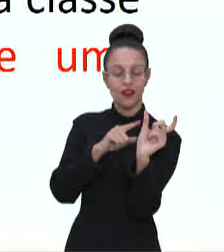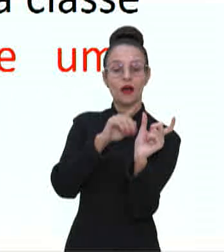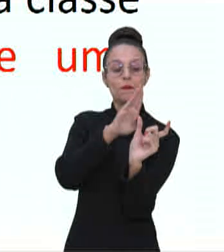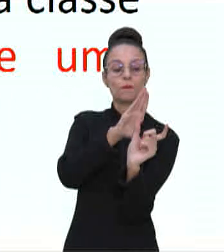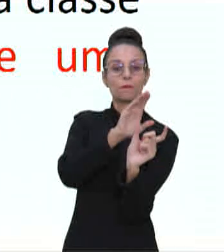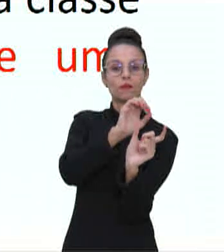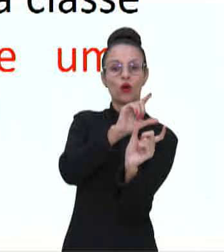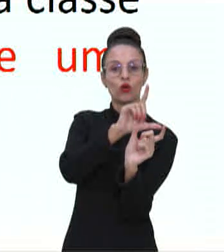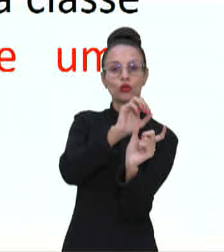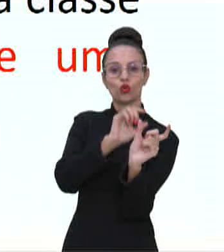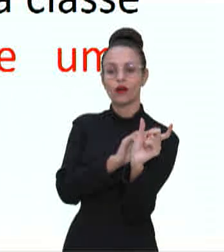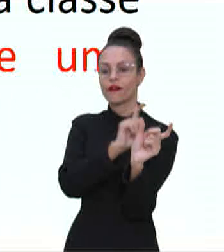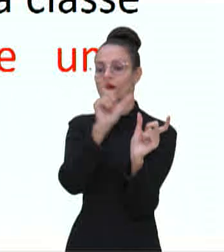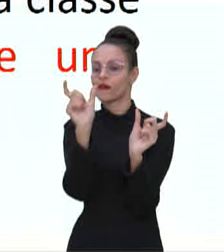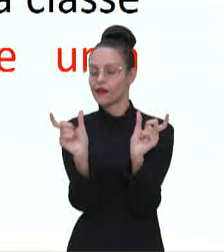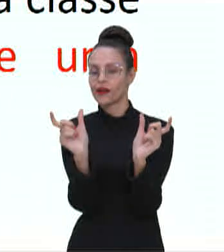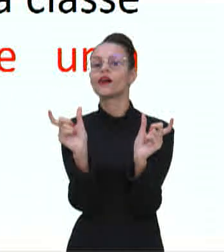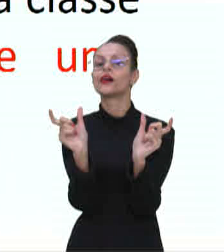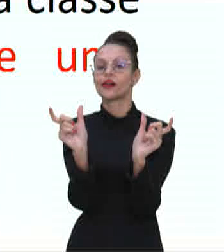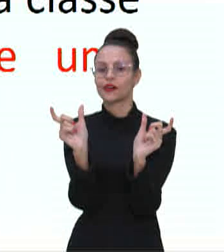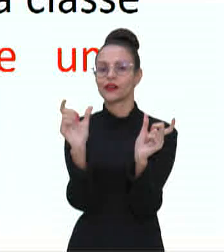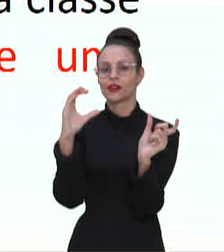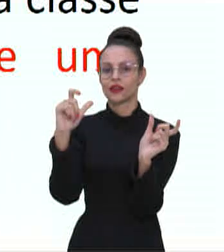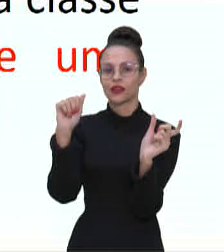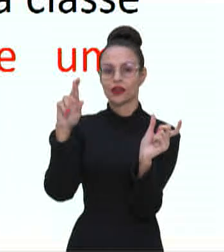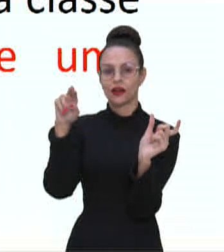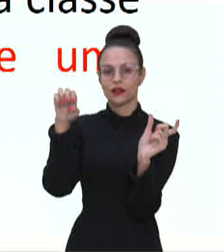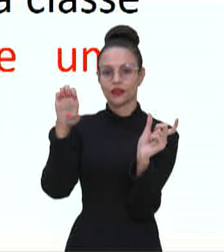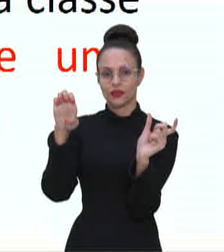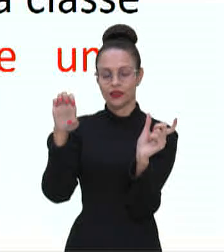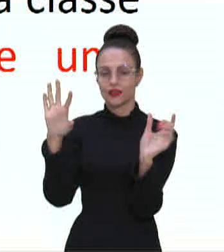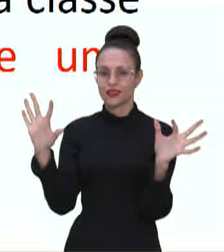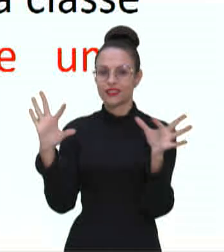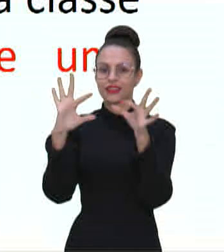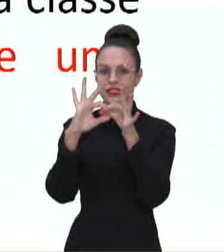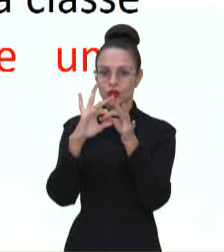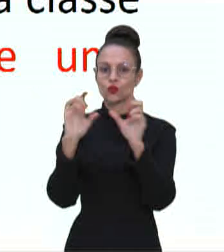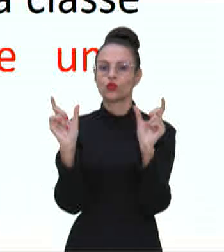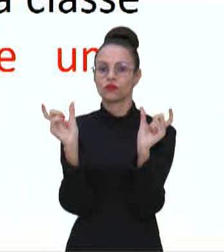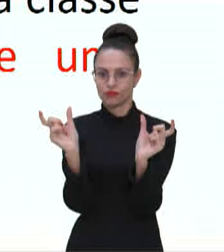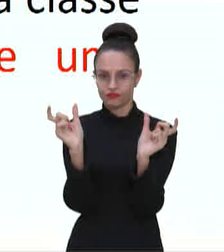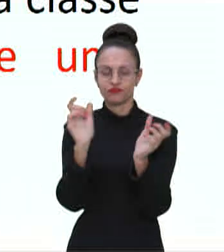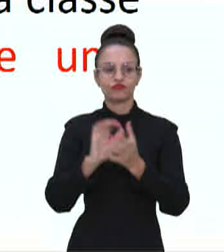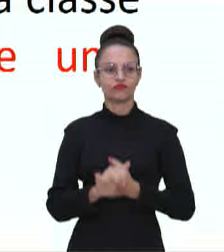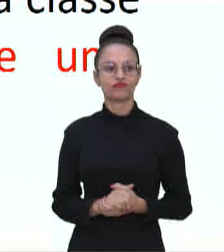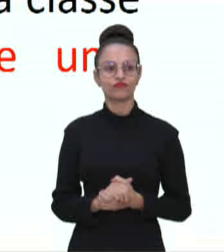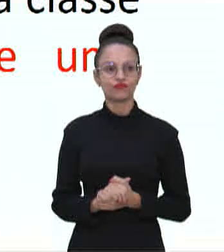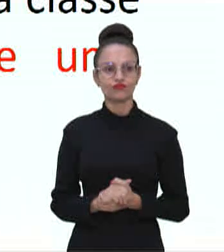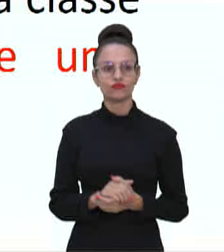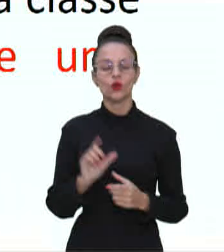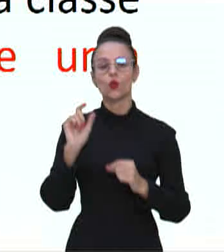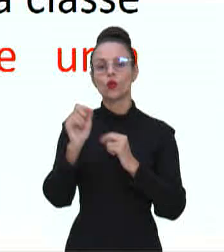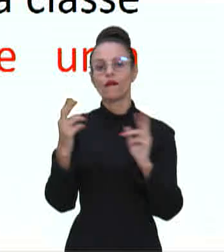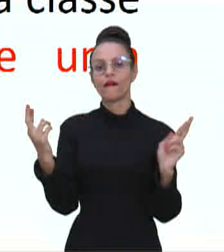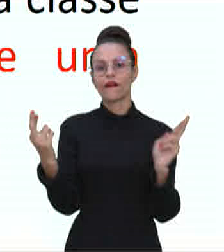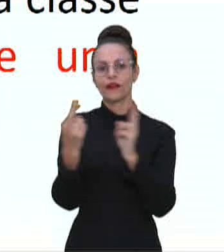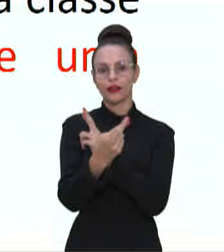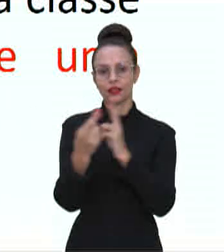bolo, ao termo regido, carne, né? Bolo de carne. E qual que é a